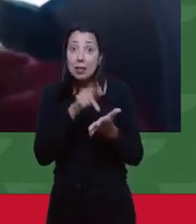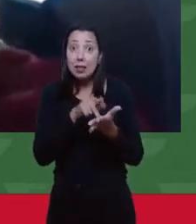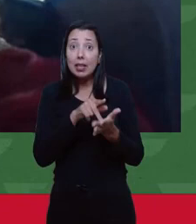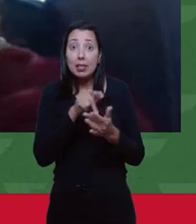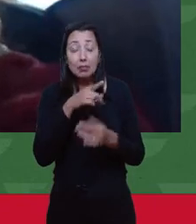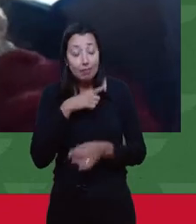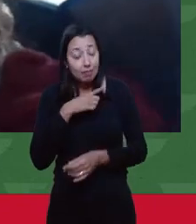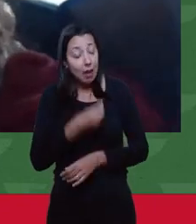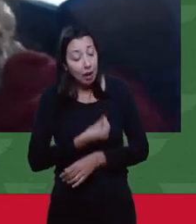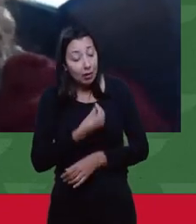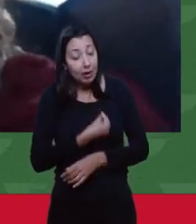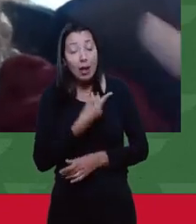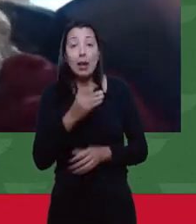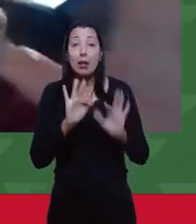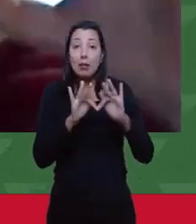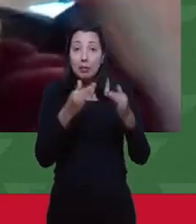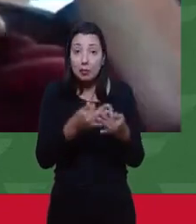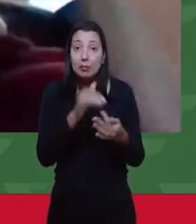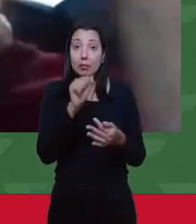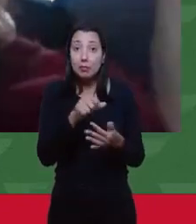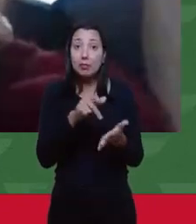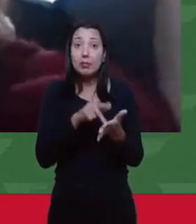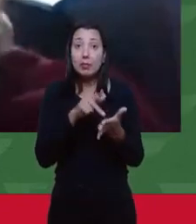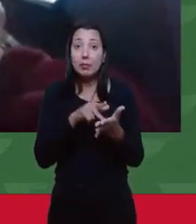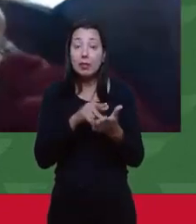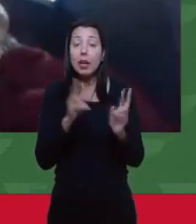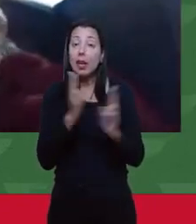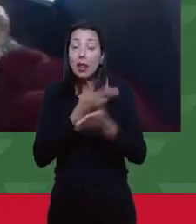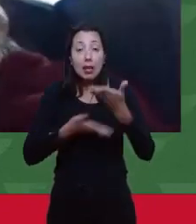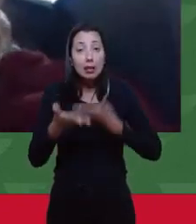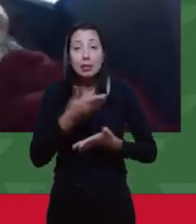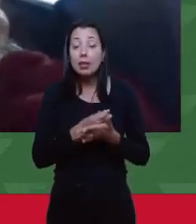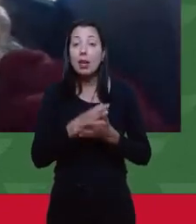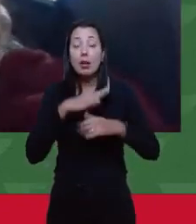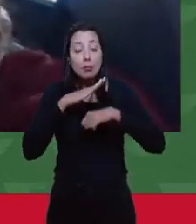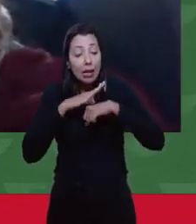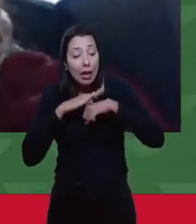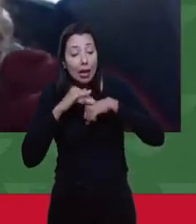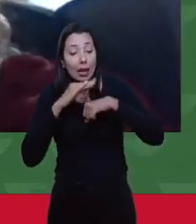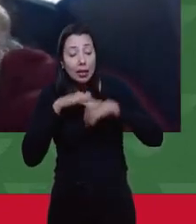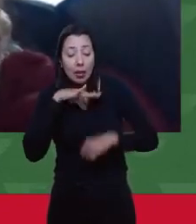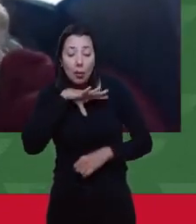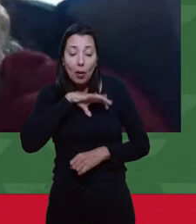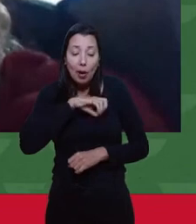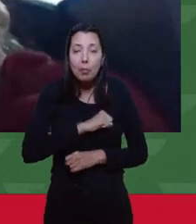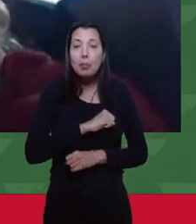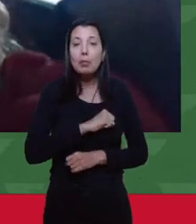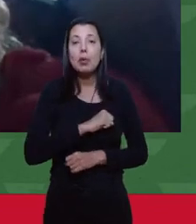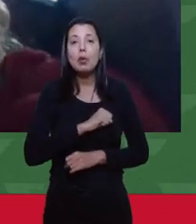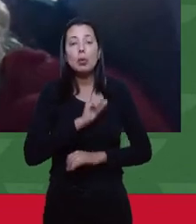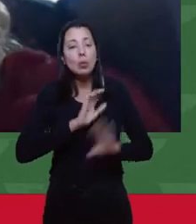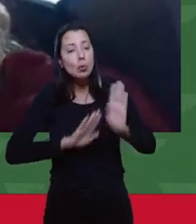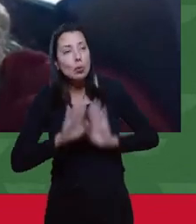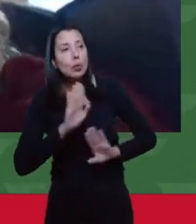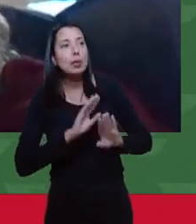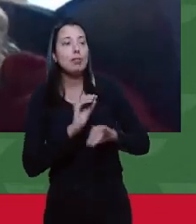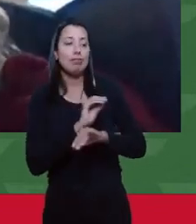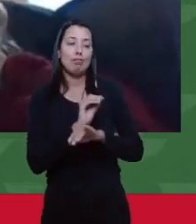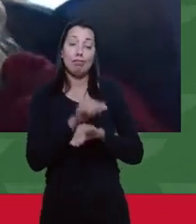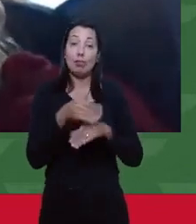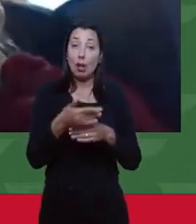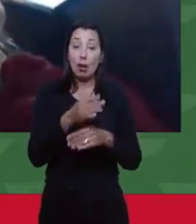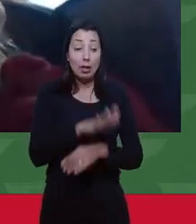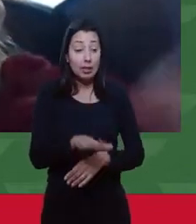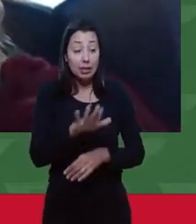que existe. A família é um vínculo afetivo, é um vínculo de amor. É a família do cuidado. E